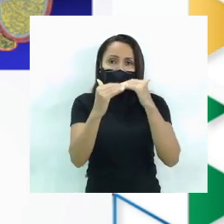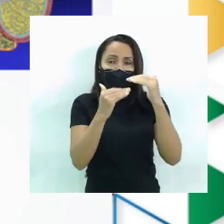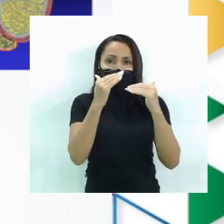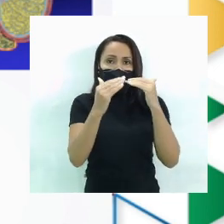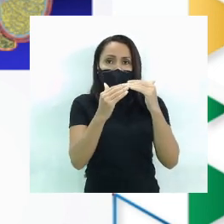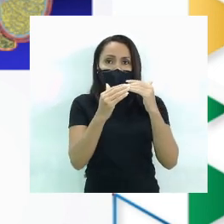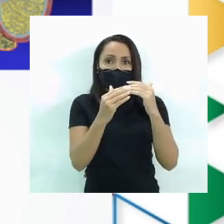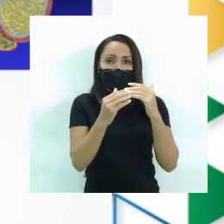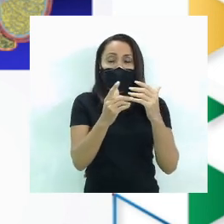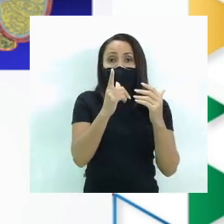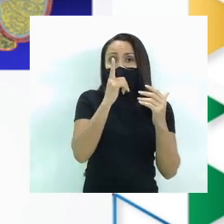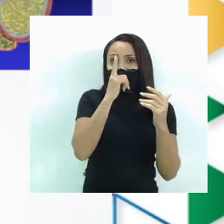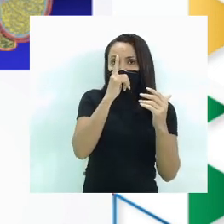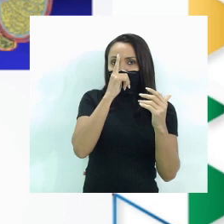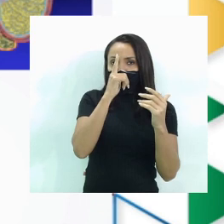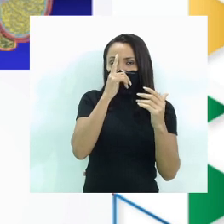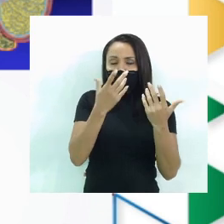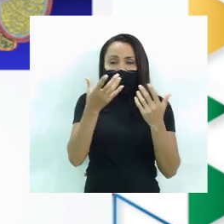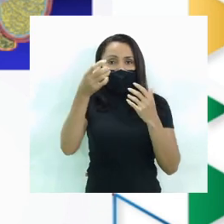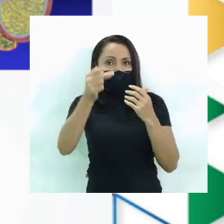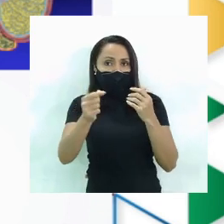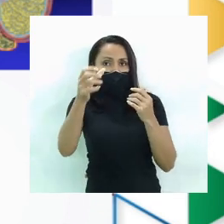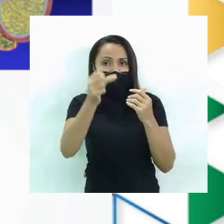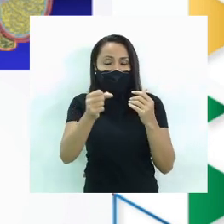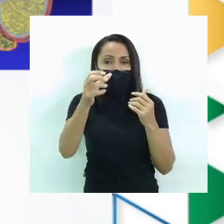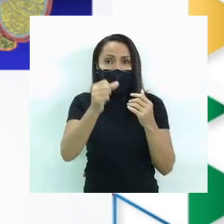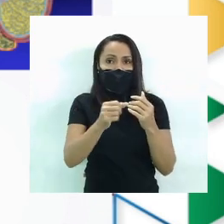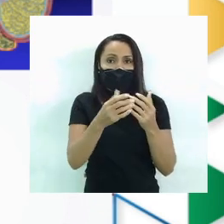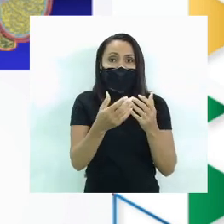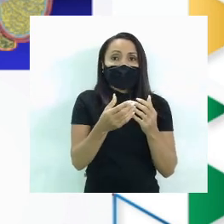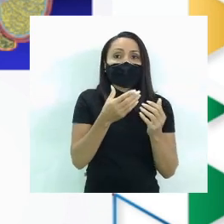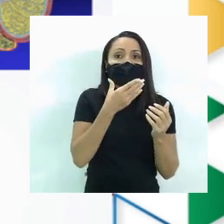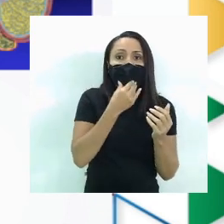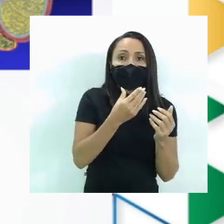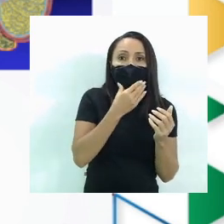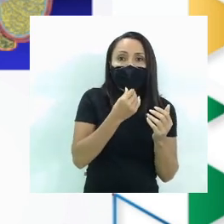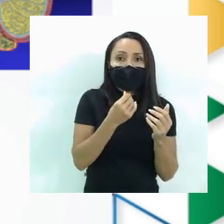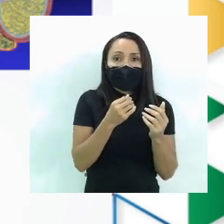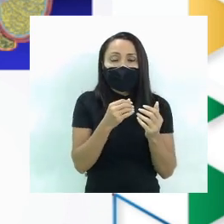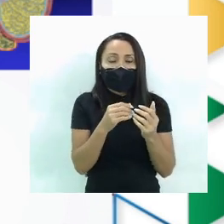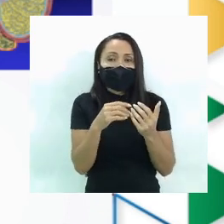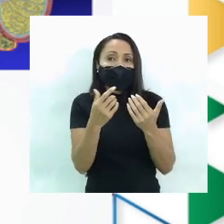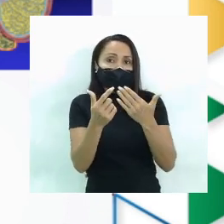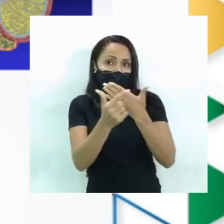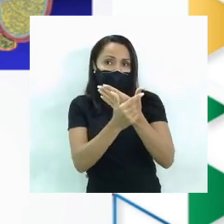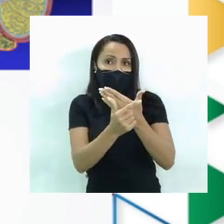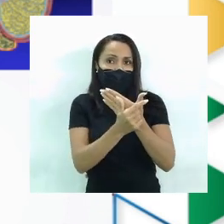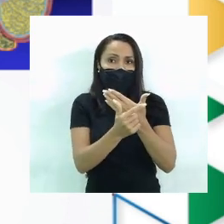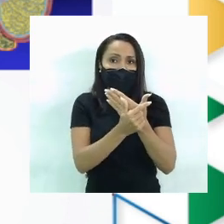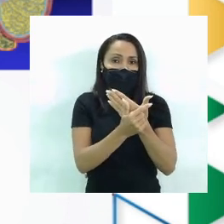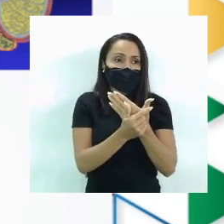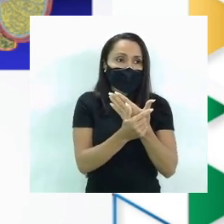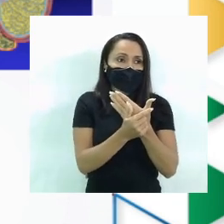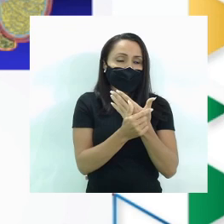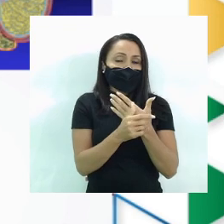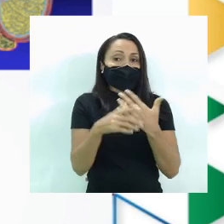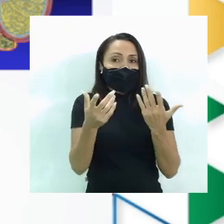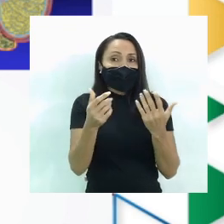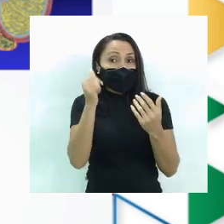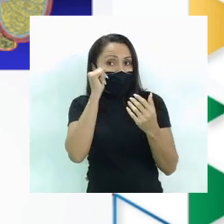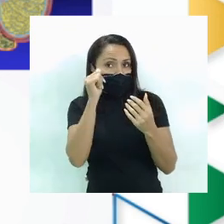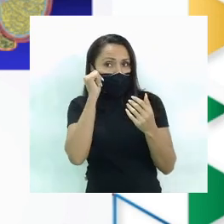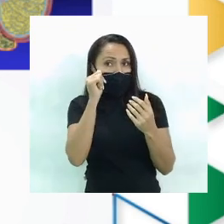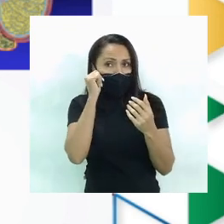mamas, a produção de leite, e nos homens não existe uma função desconhecida. Então a prolactina na mulher, no